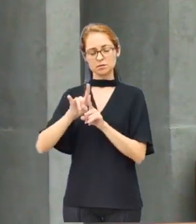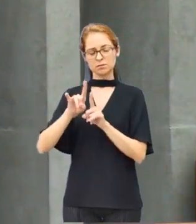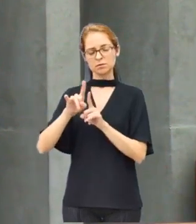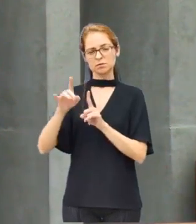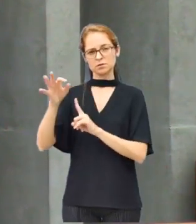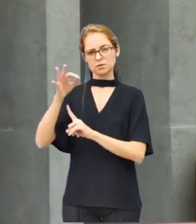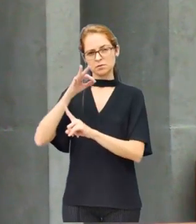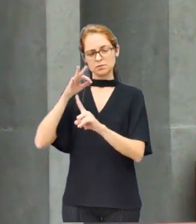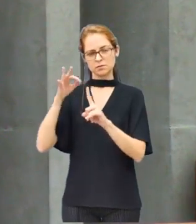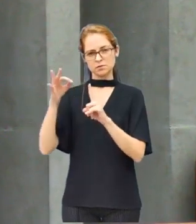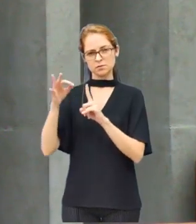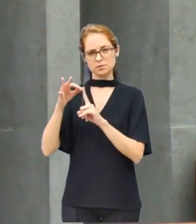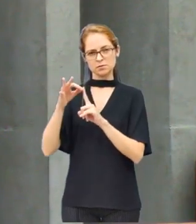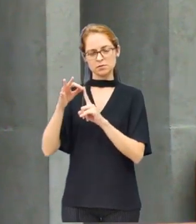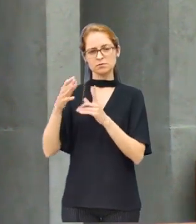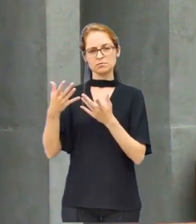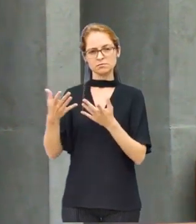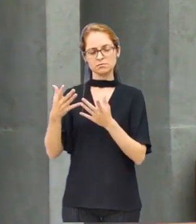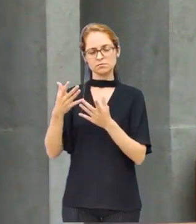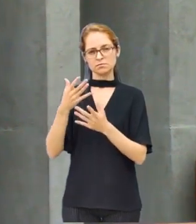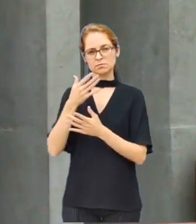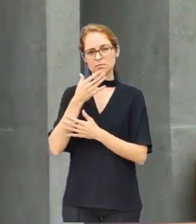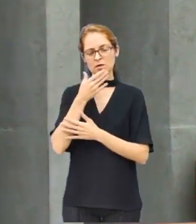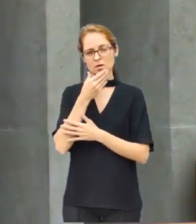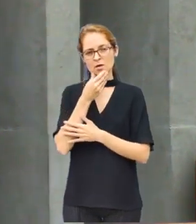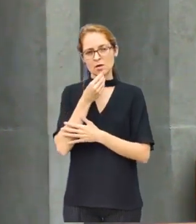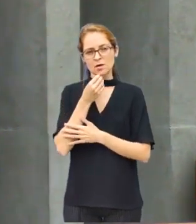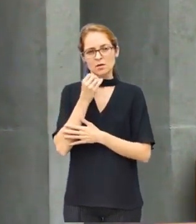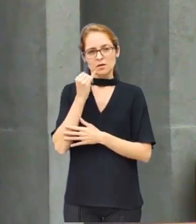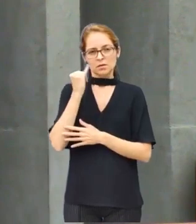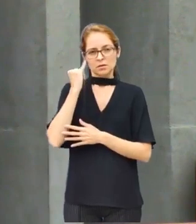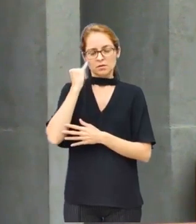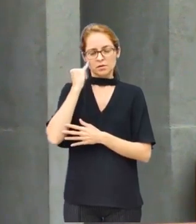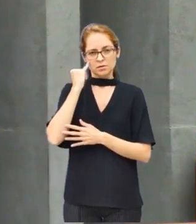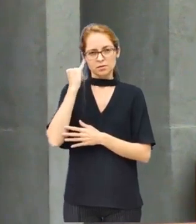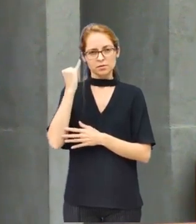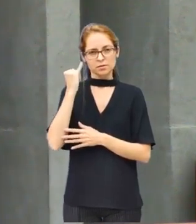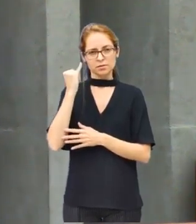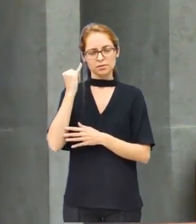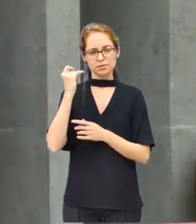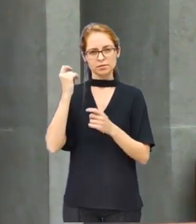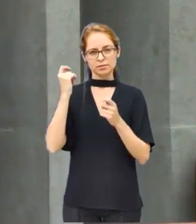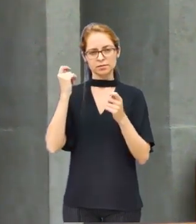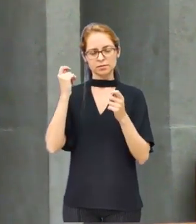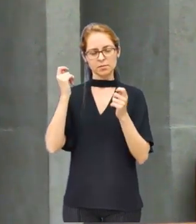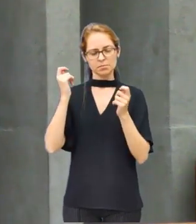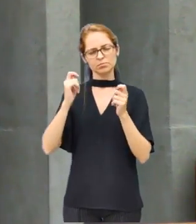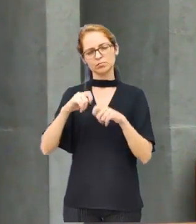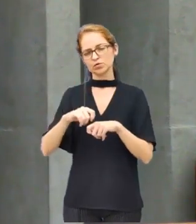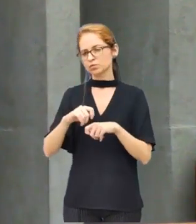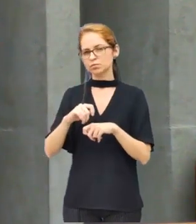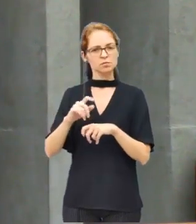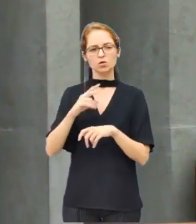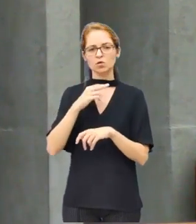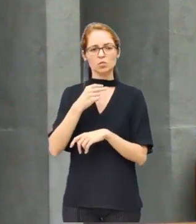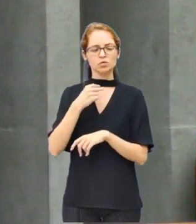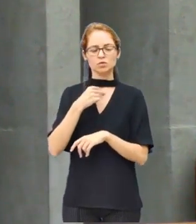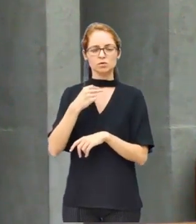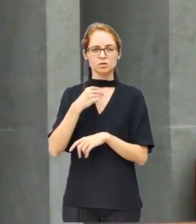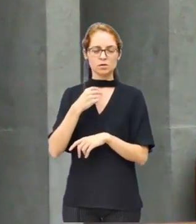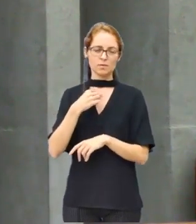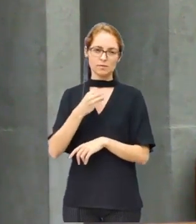espiritualmente. E assim o homem foi feito, a ideia de que ele podia não pecar, mas diante de